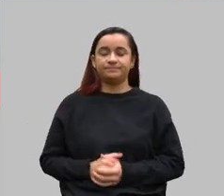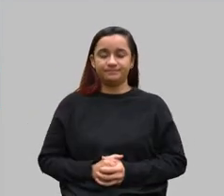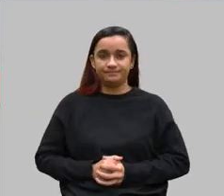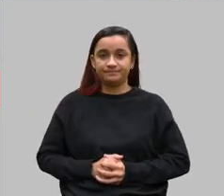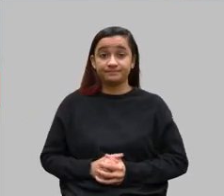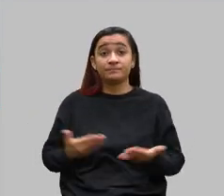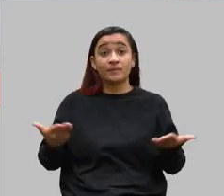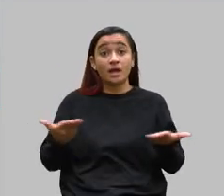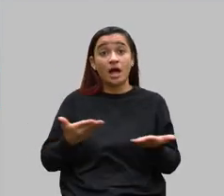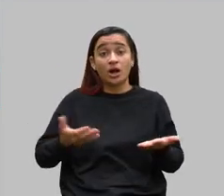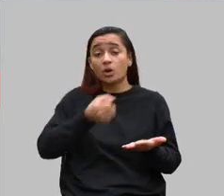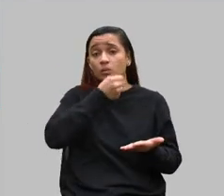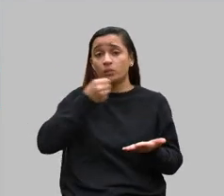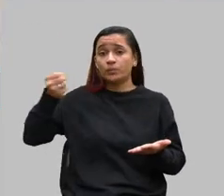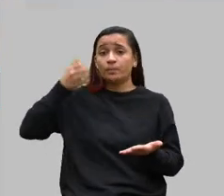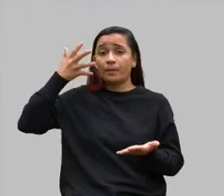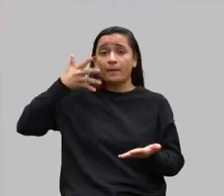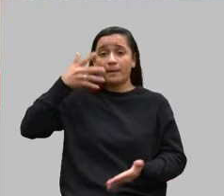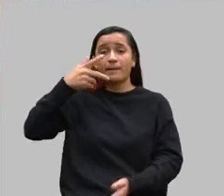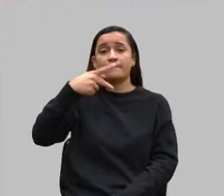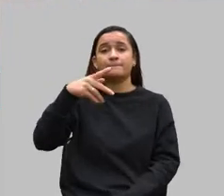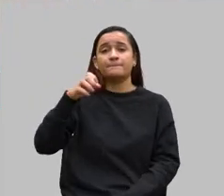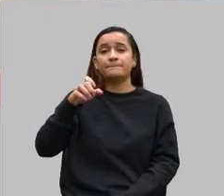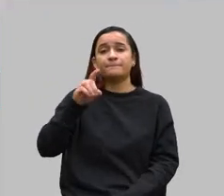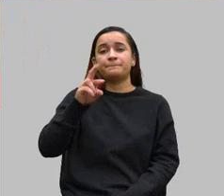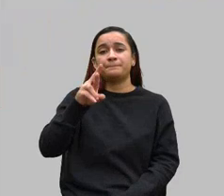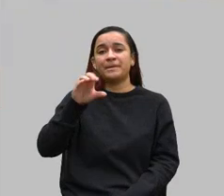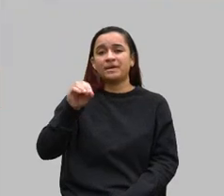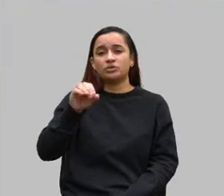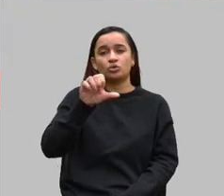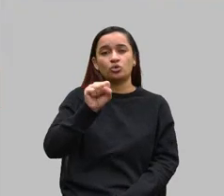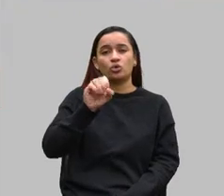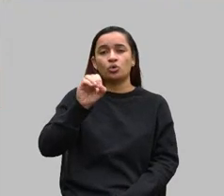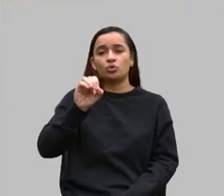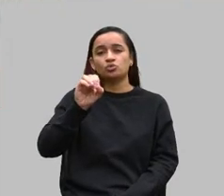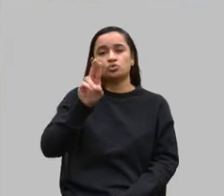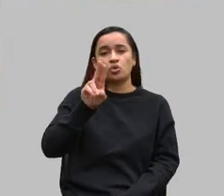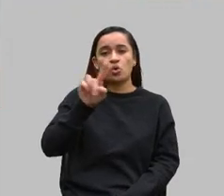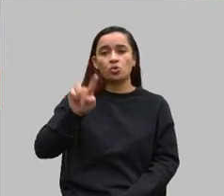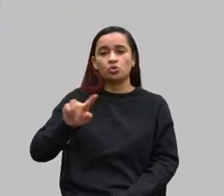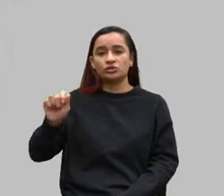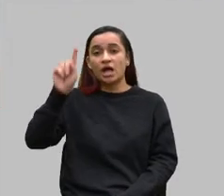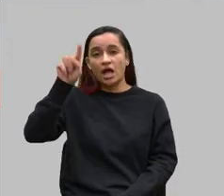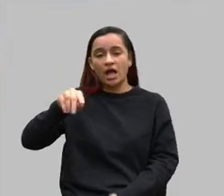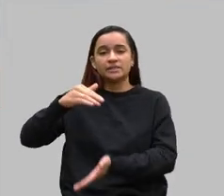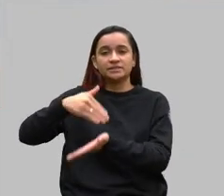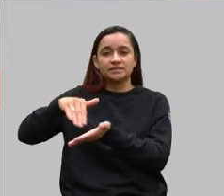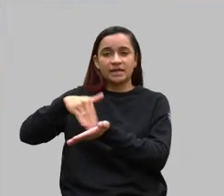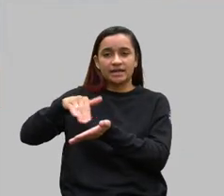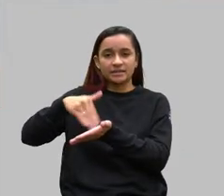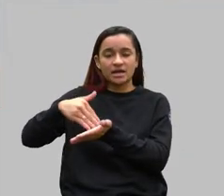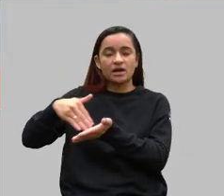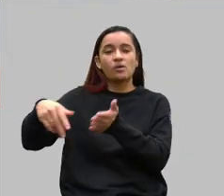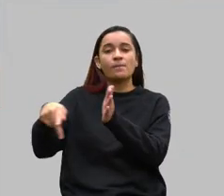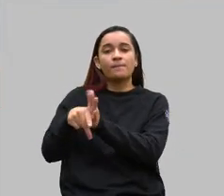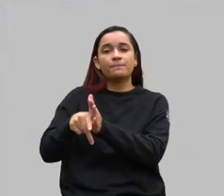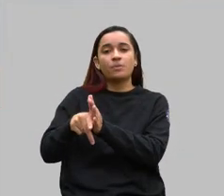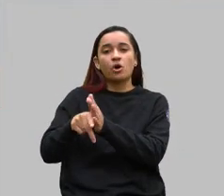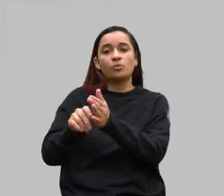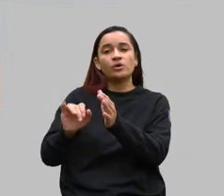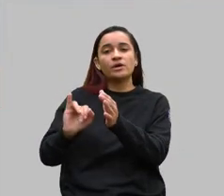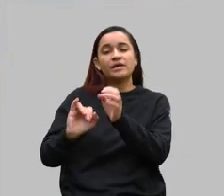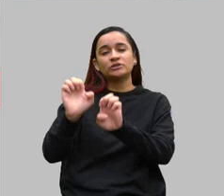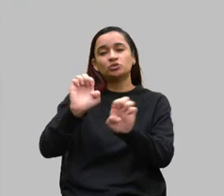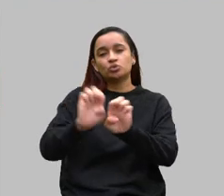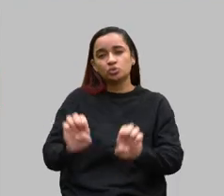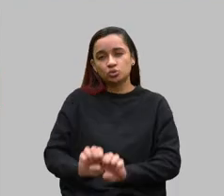a palavra o senr Pedro Bruno Barros de Souza secretário da Secretaria de Estado de infraestrutura